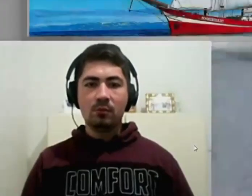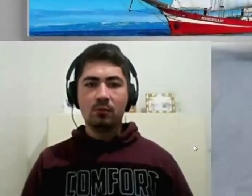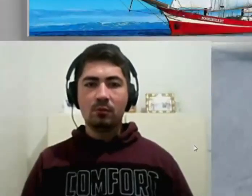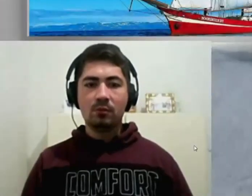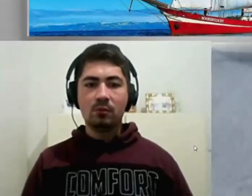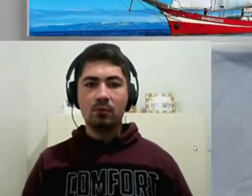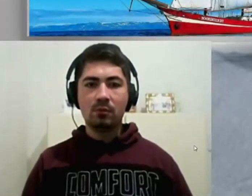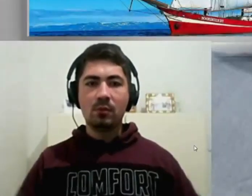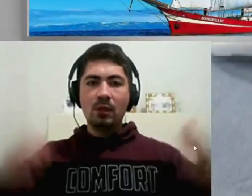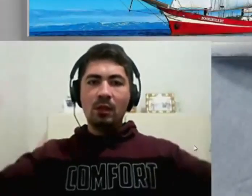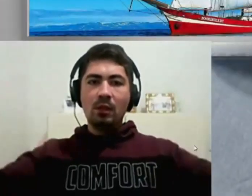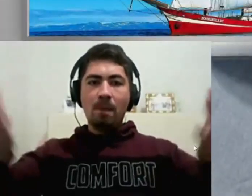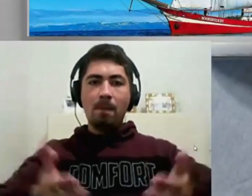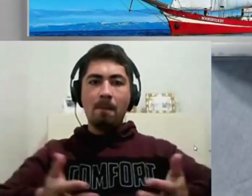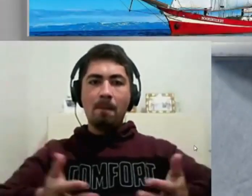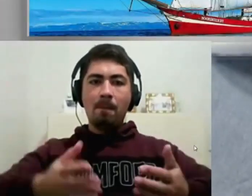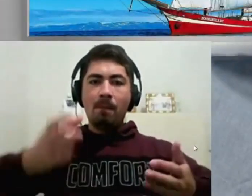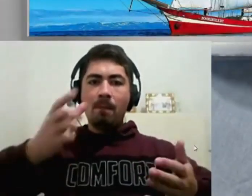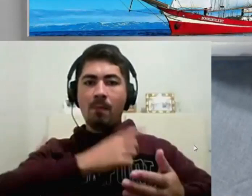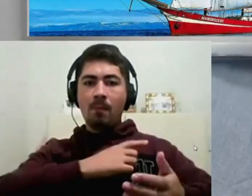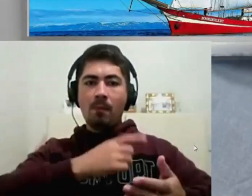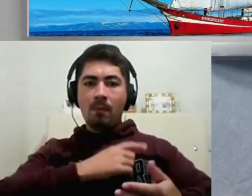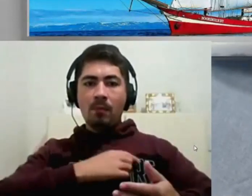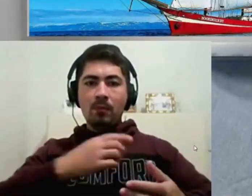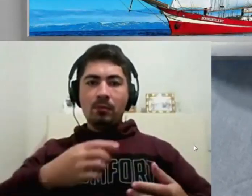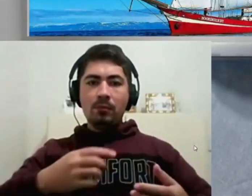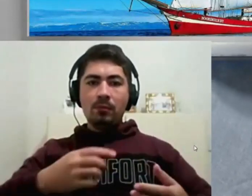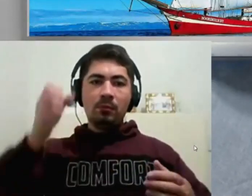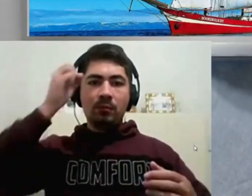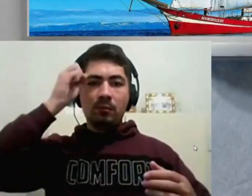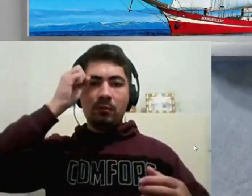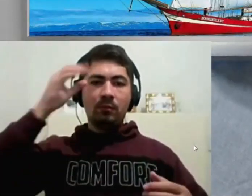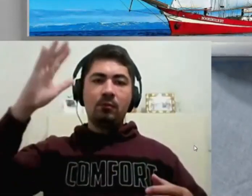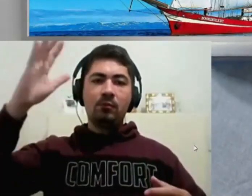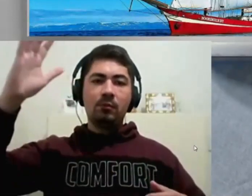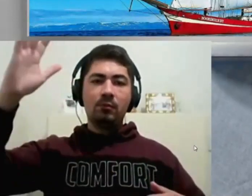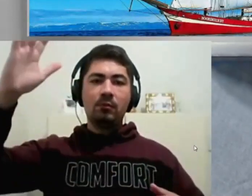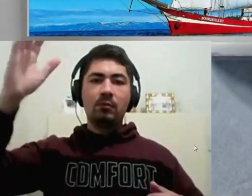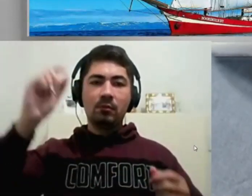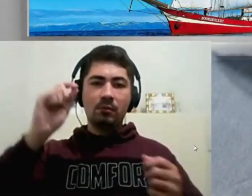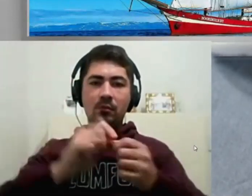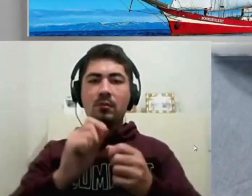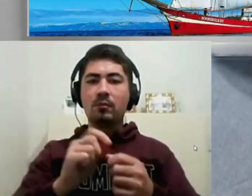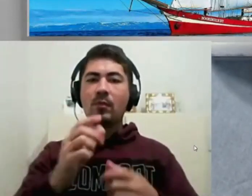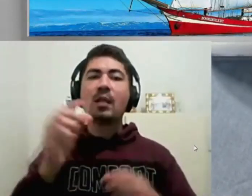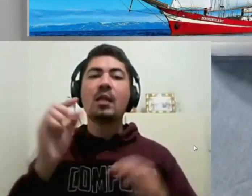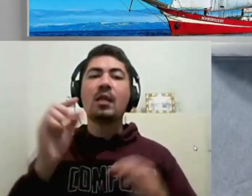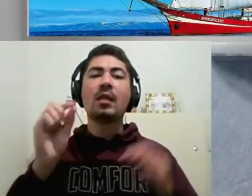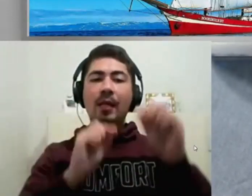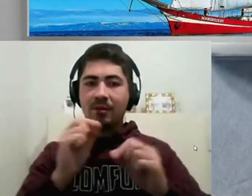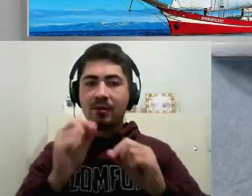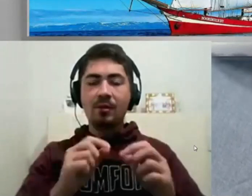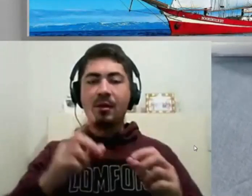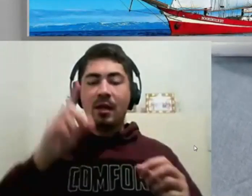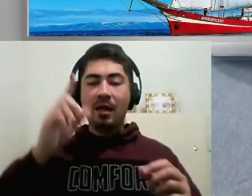E agora nós teremos o nosso momento de reflexão. E quem fará a reflexão nesta noite será o companheiro